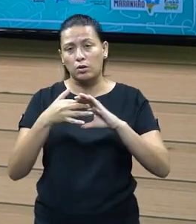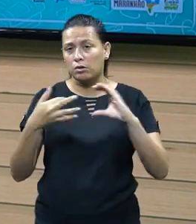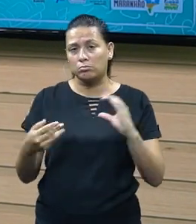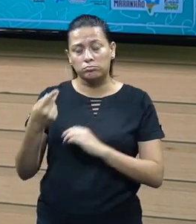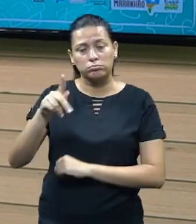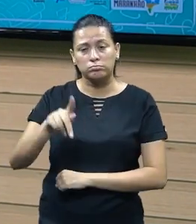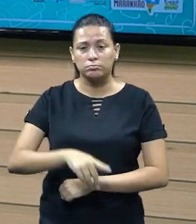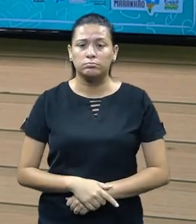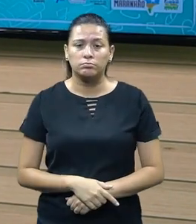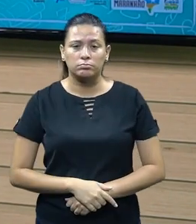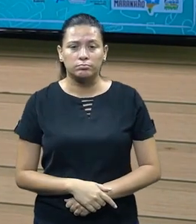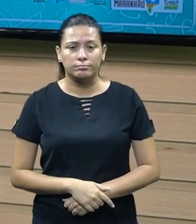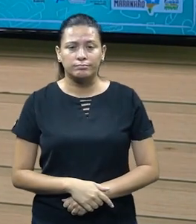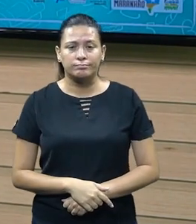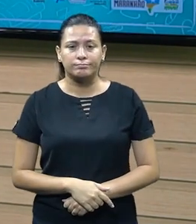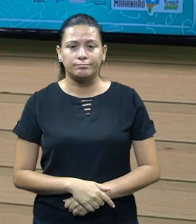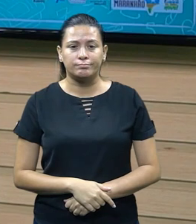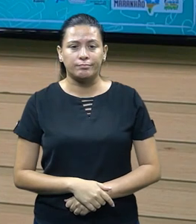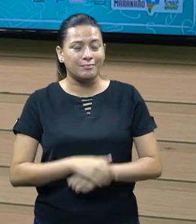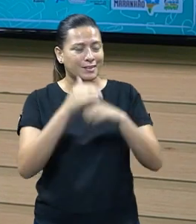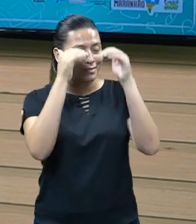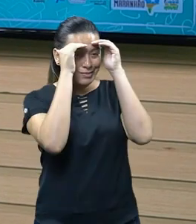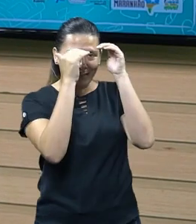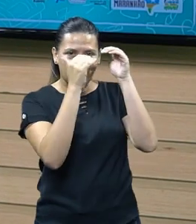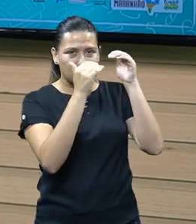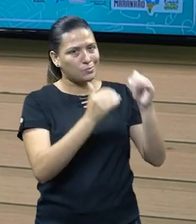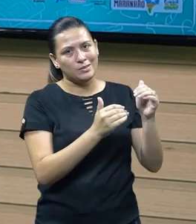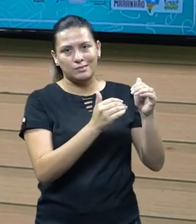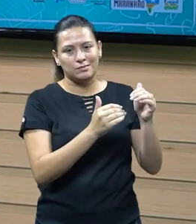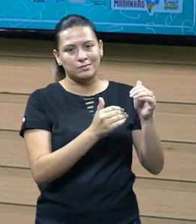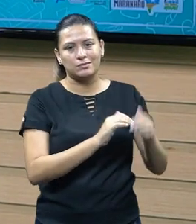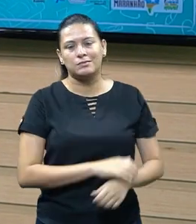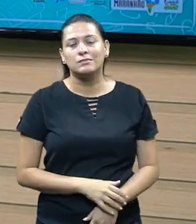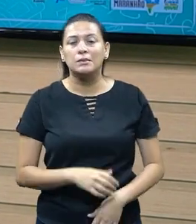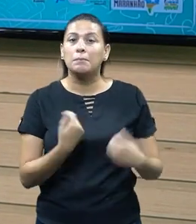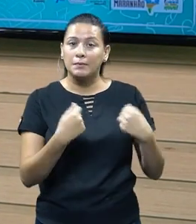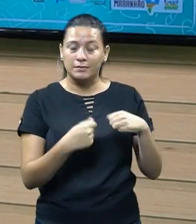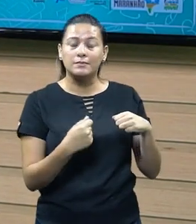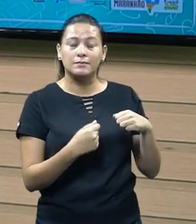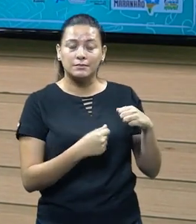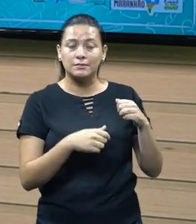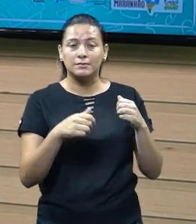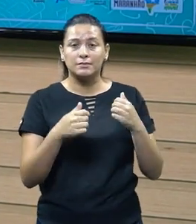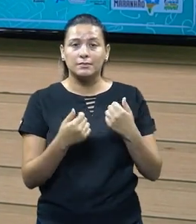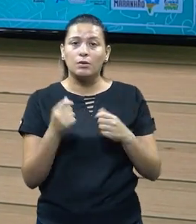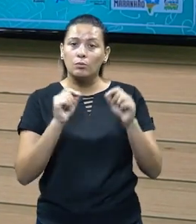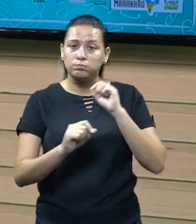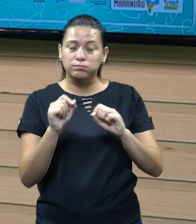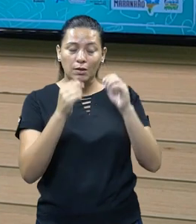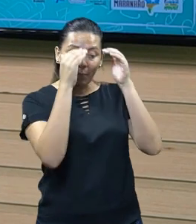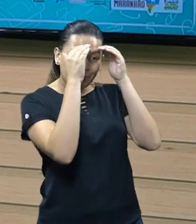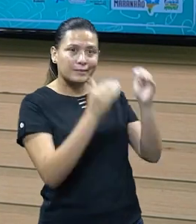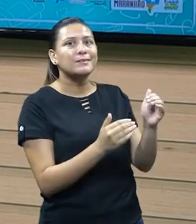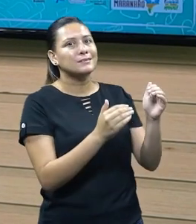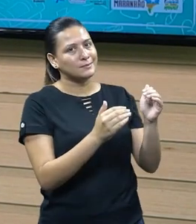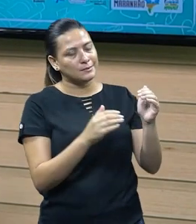Ã Não ignore a bnt a bnt é Associação Brasileira de normas técnicas e a gente necessita para trabalhos